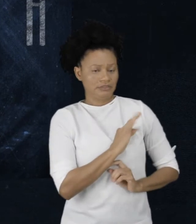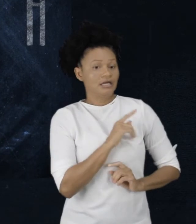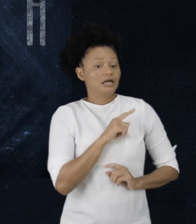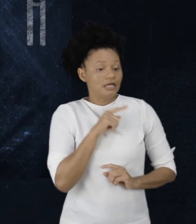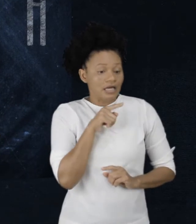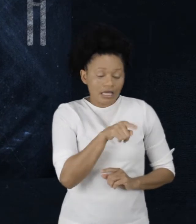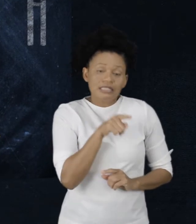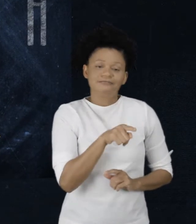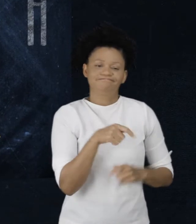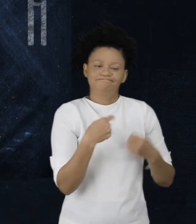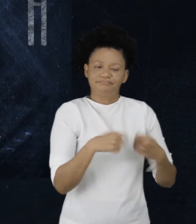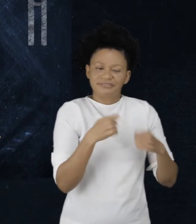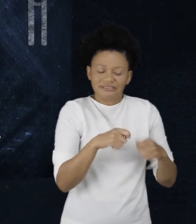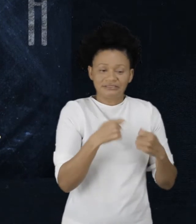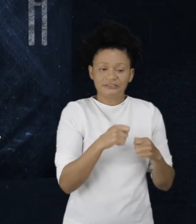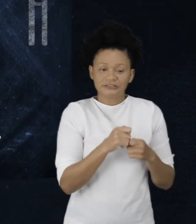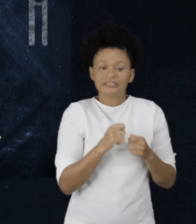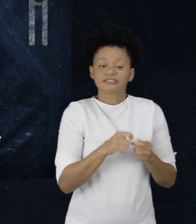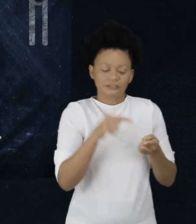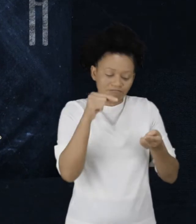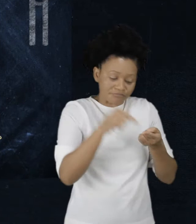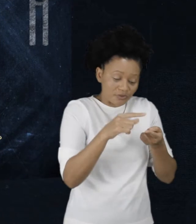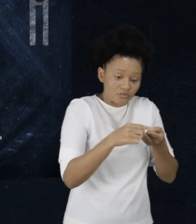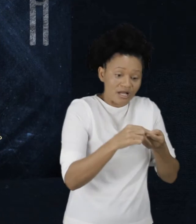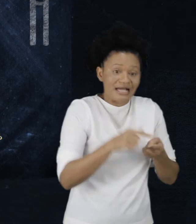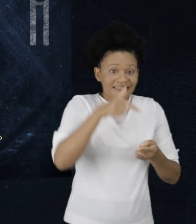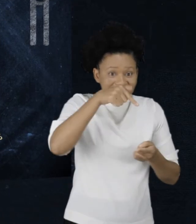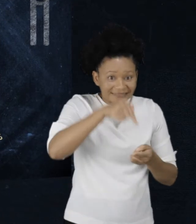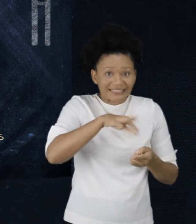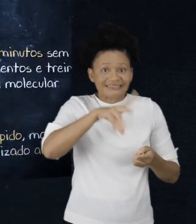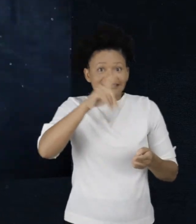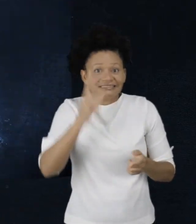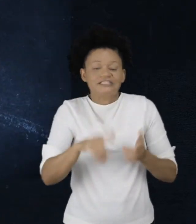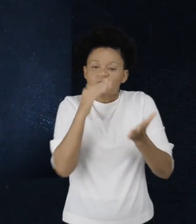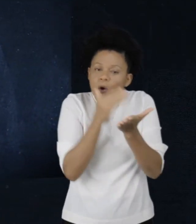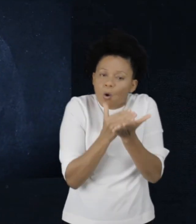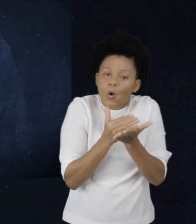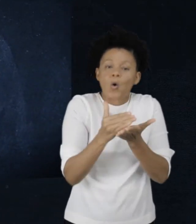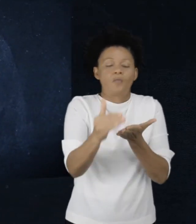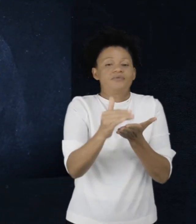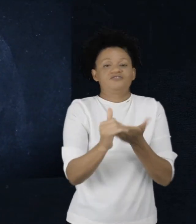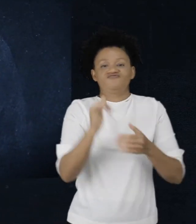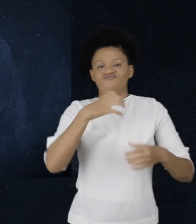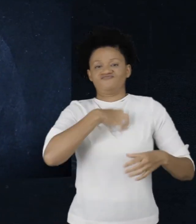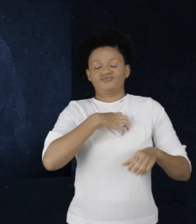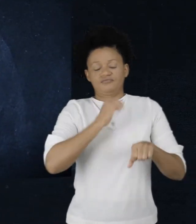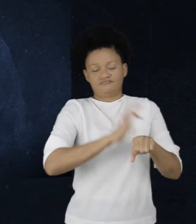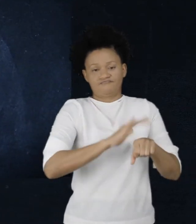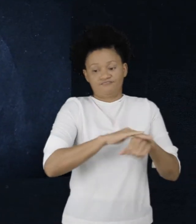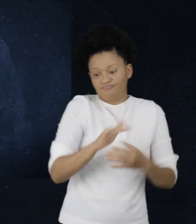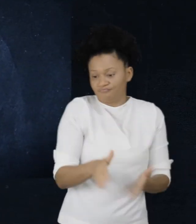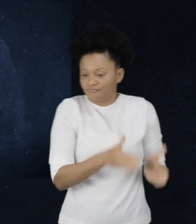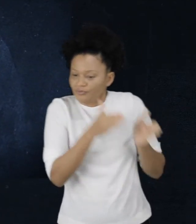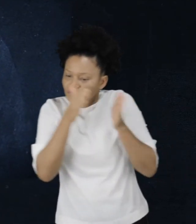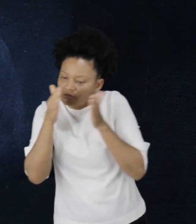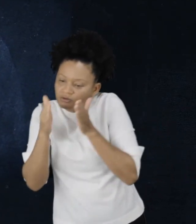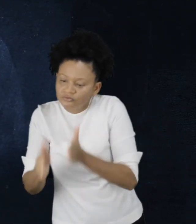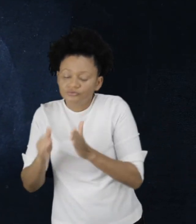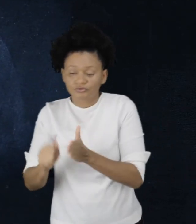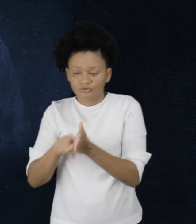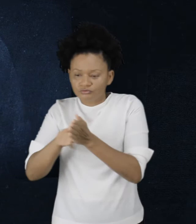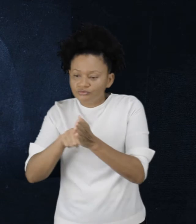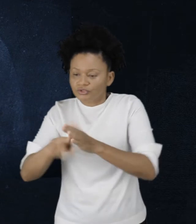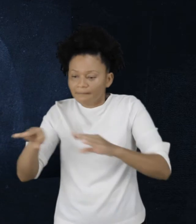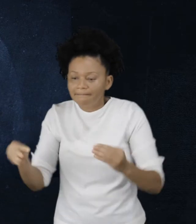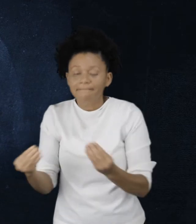realizado pelo menos 7 dias após o início dos sintomas. Do outro lado, estão os testes moleculares de diagnóstico